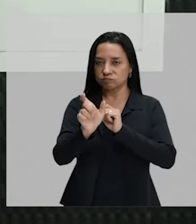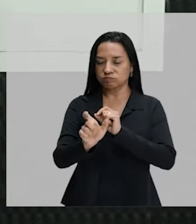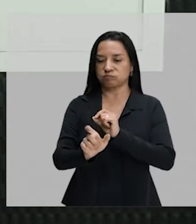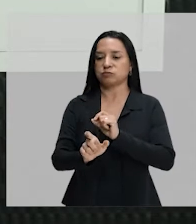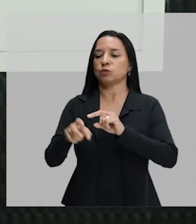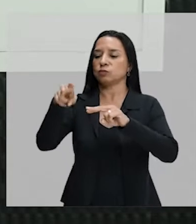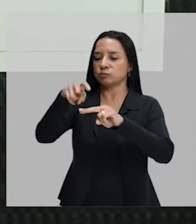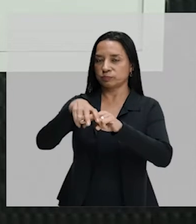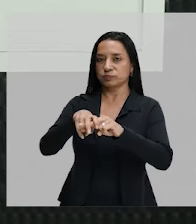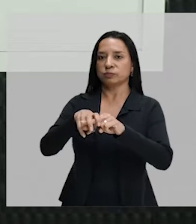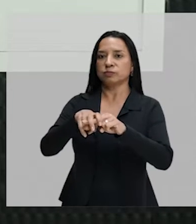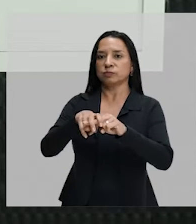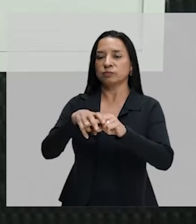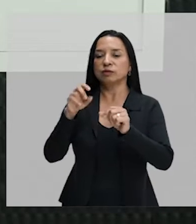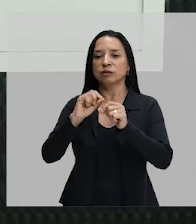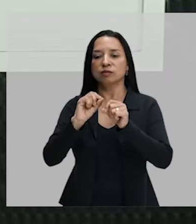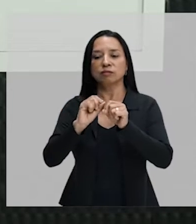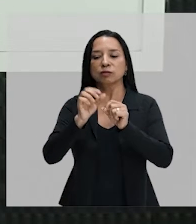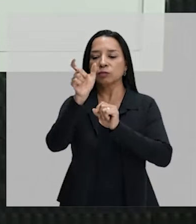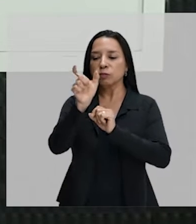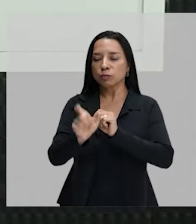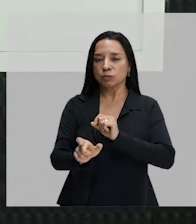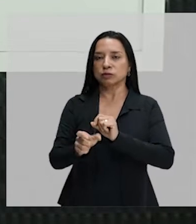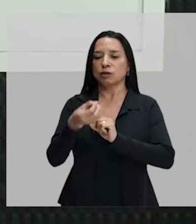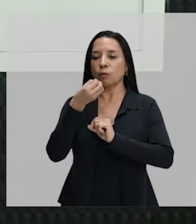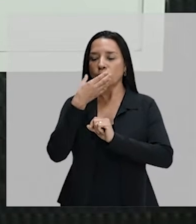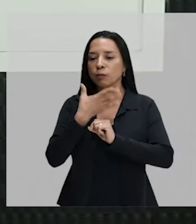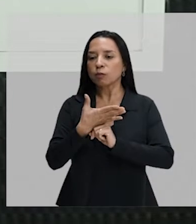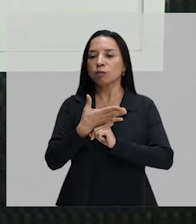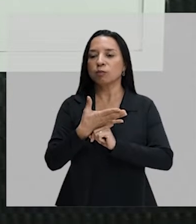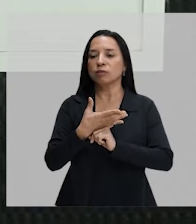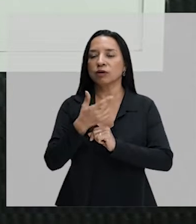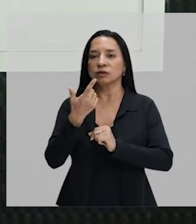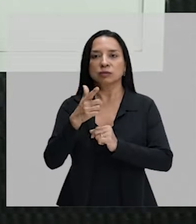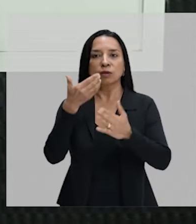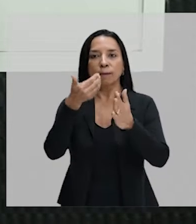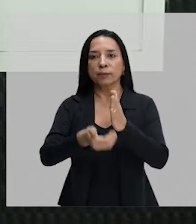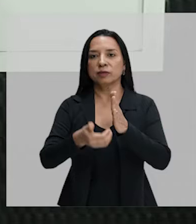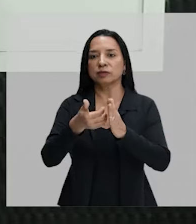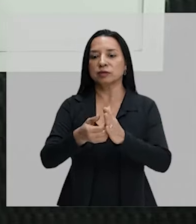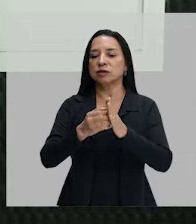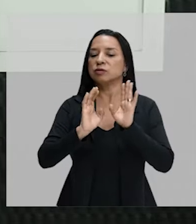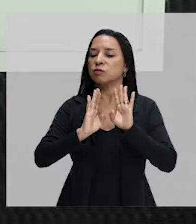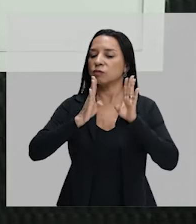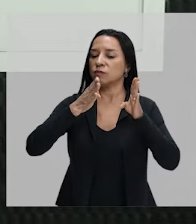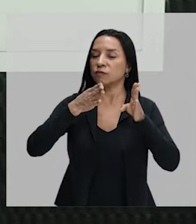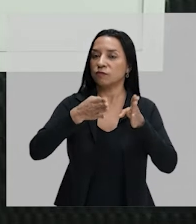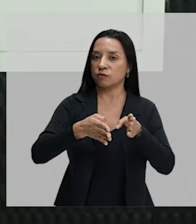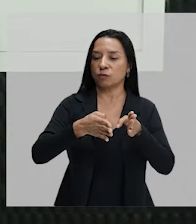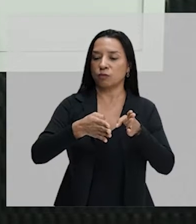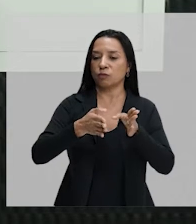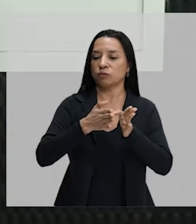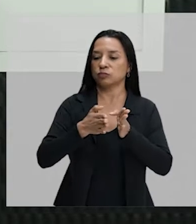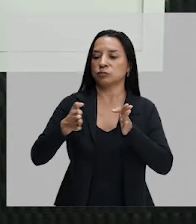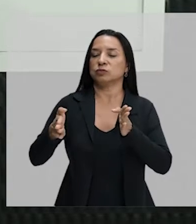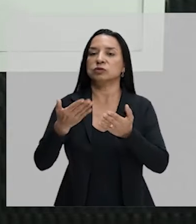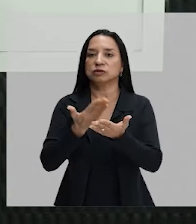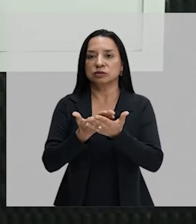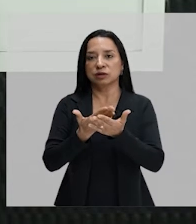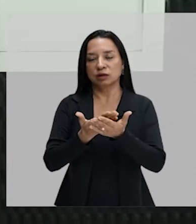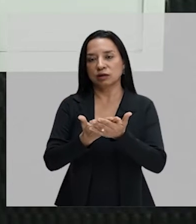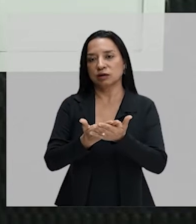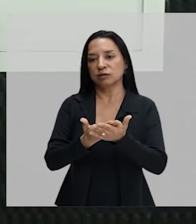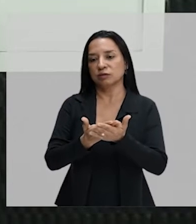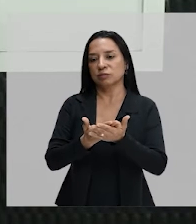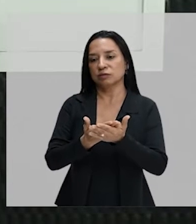cadeira, tá? Faz uma posição legal para que tu não vá perder a atenção, o foco durante a aula, em função